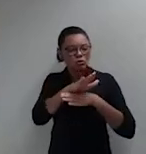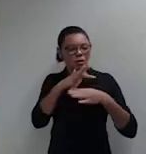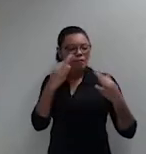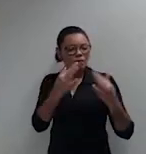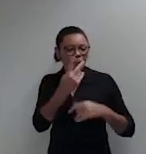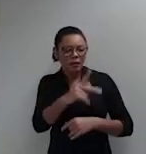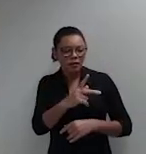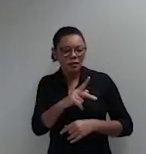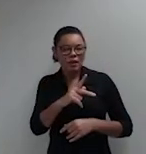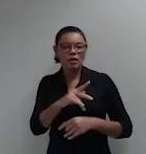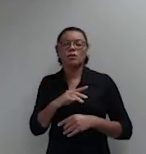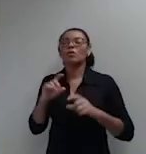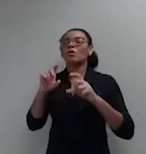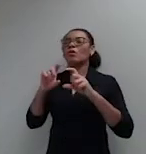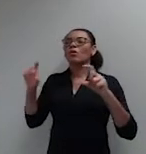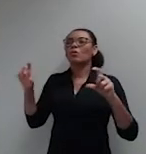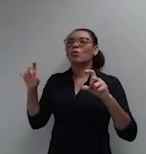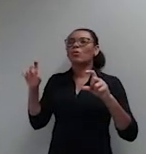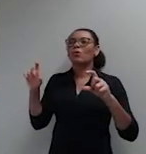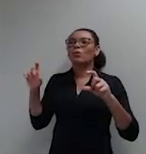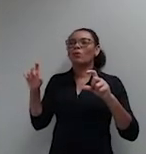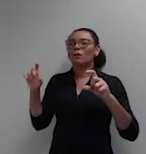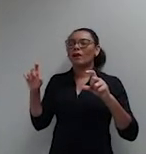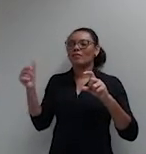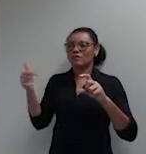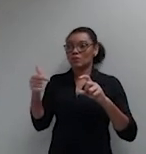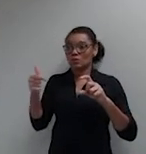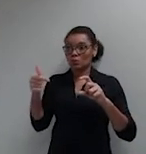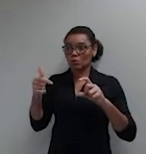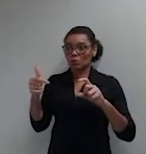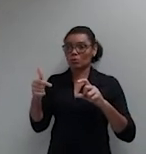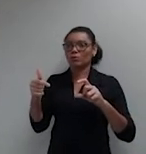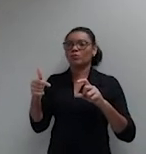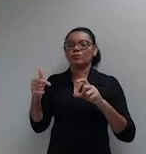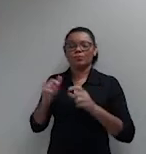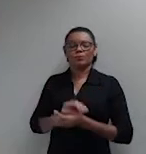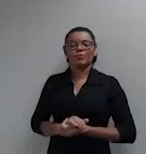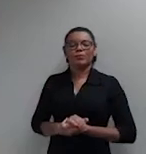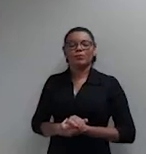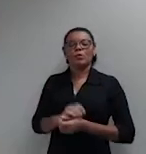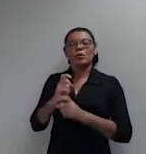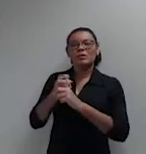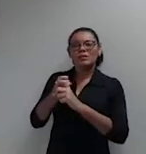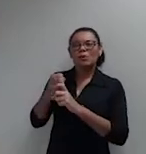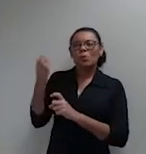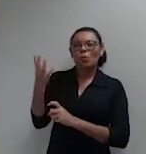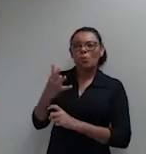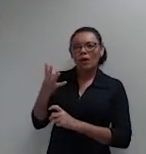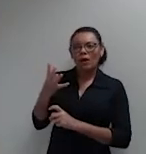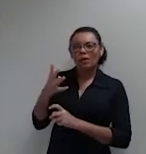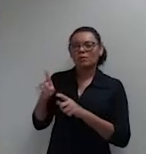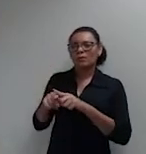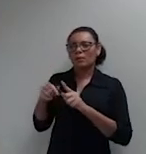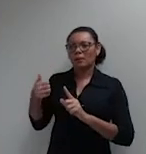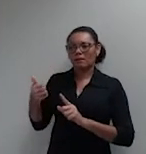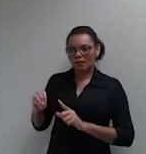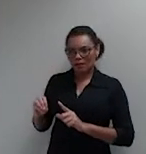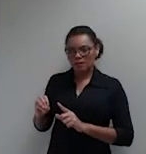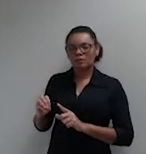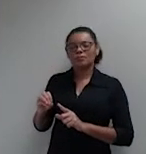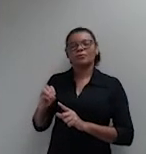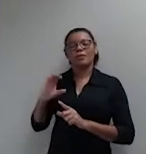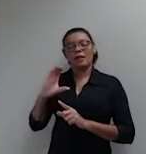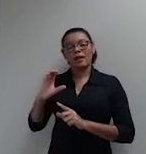o ministro Luis Felipe Salomão ressaltou que o CPC de 2015 foi enfático ao estabelecer que a penhora do salário só será